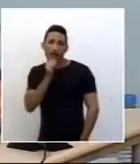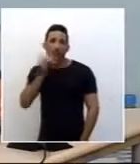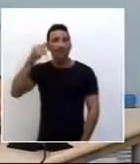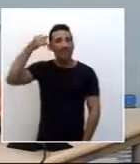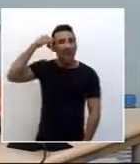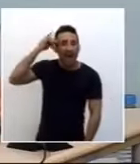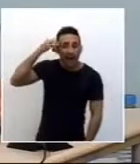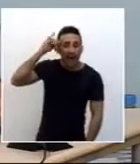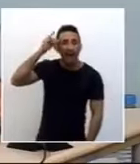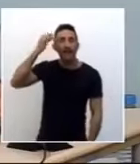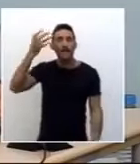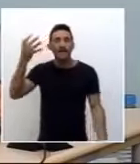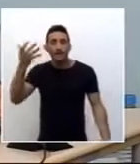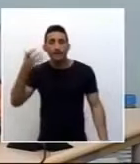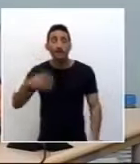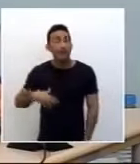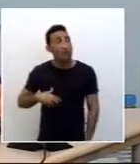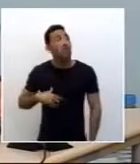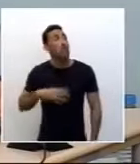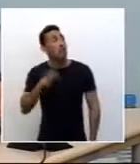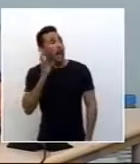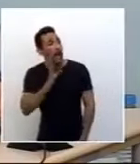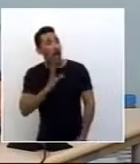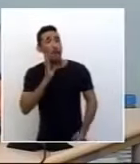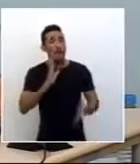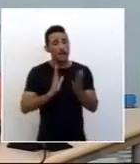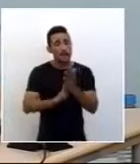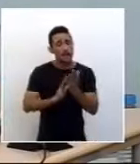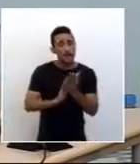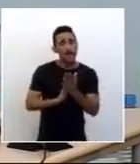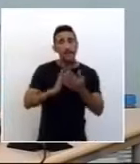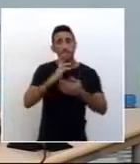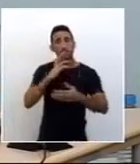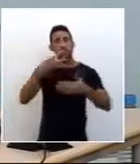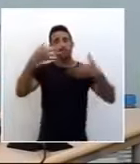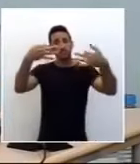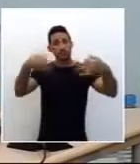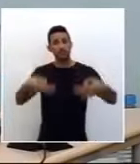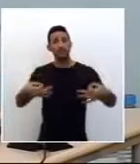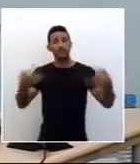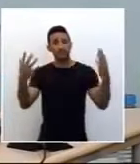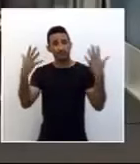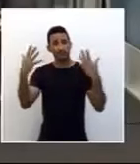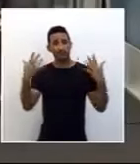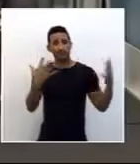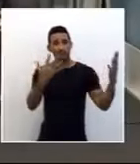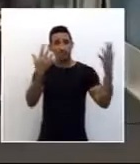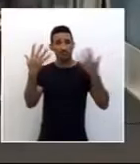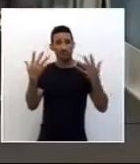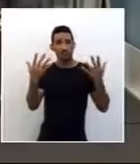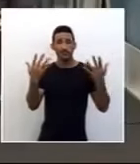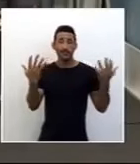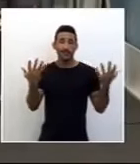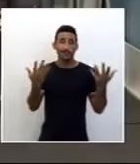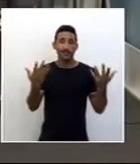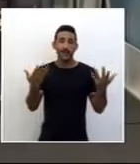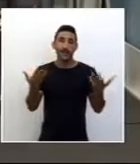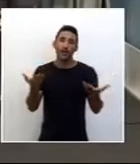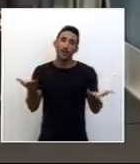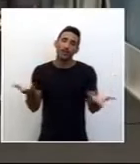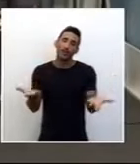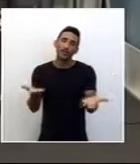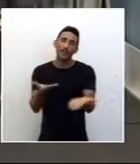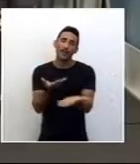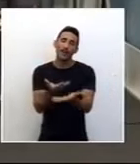muito legal pessoas com respostas bem completo mais né participando muito muito muito bom a nossa